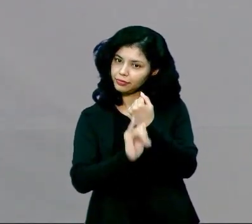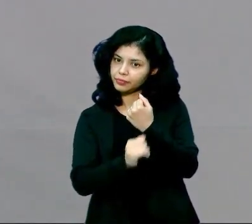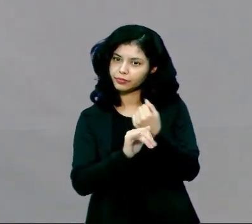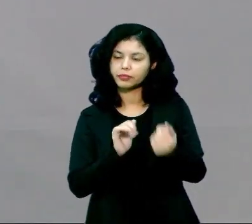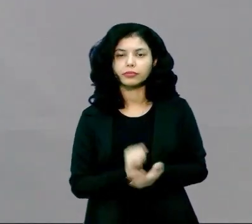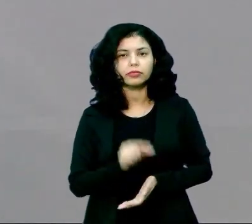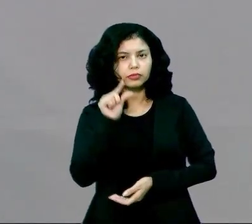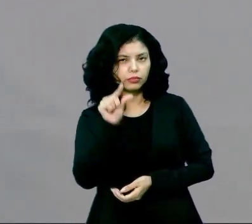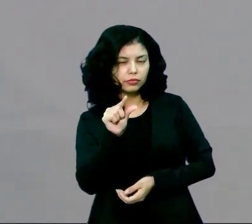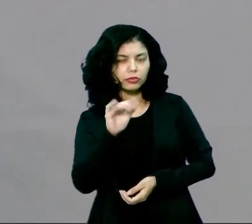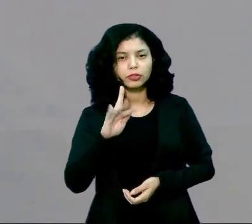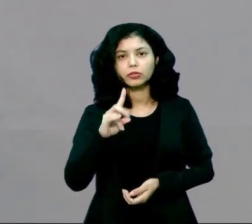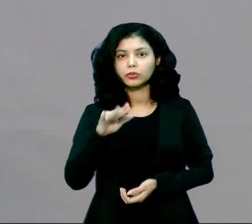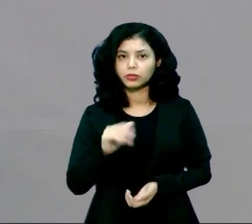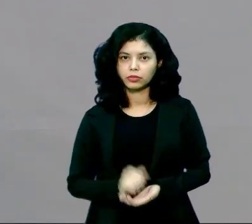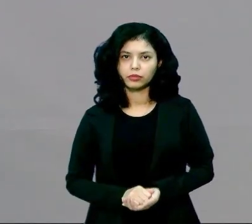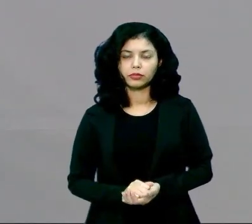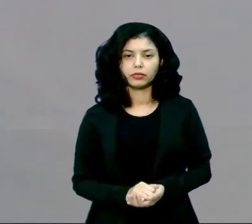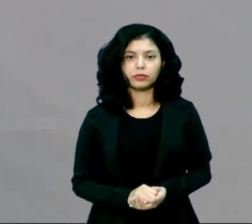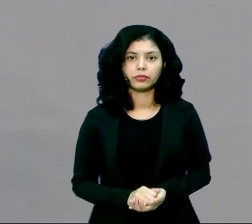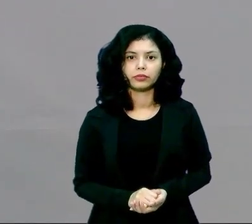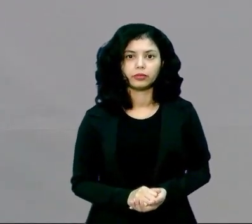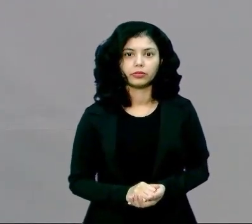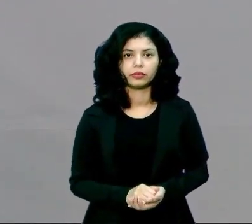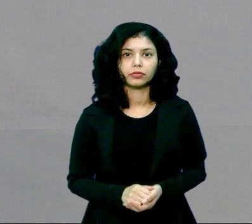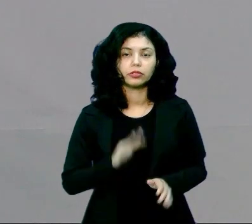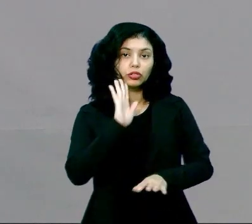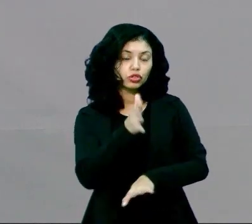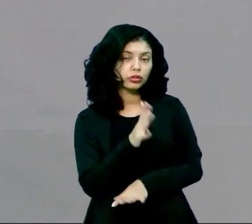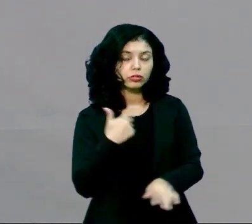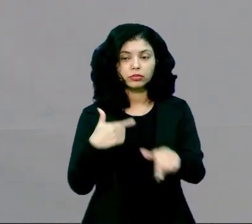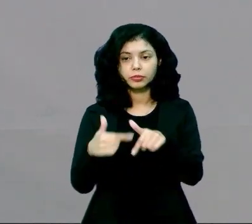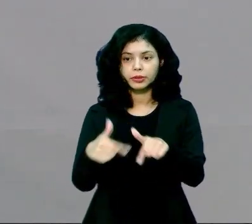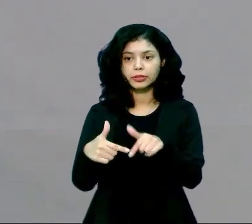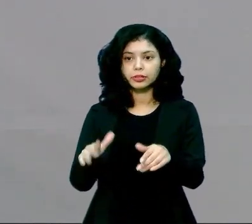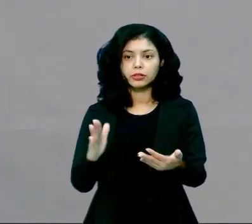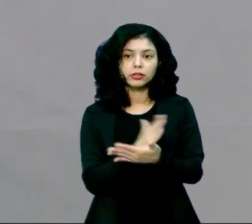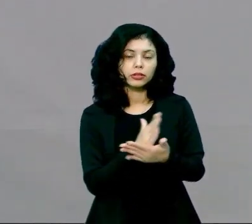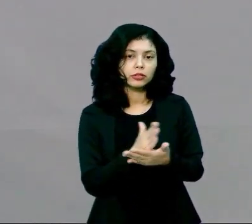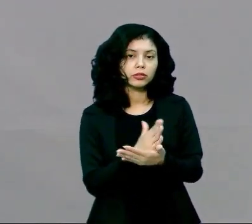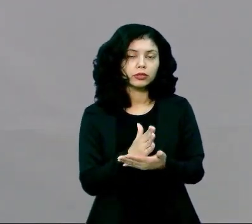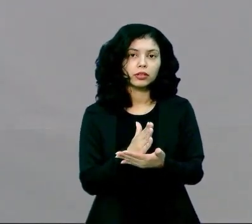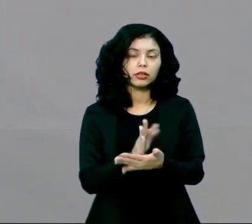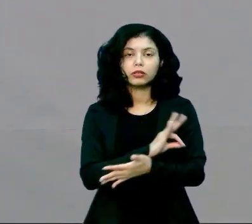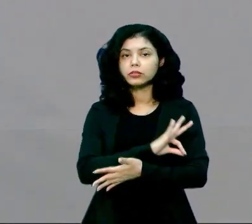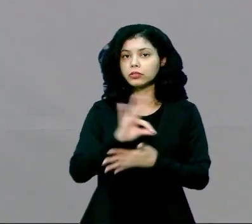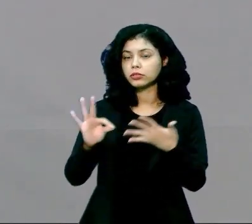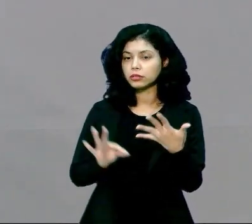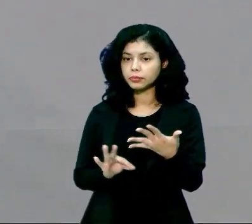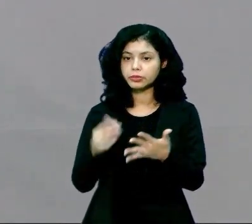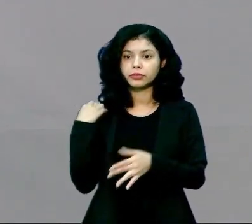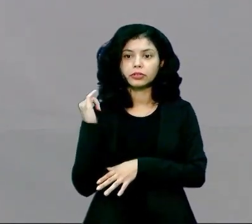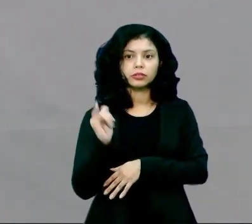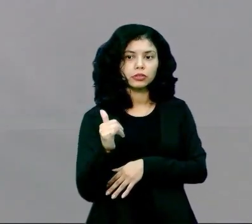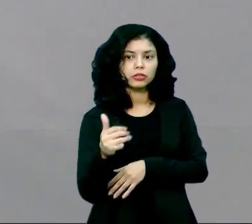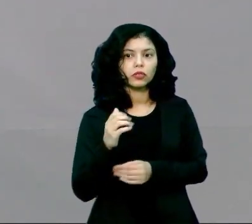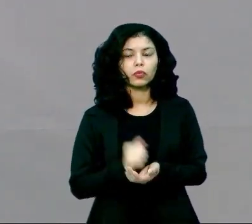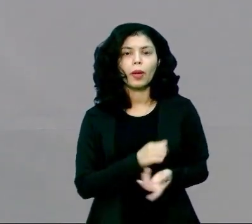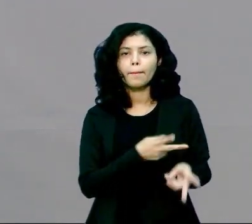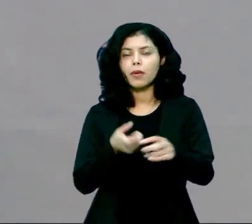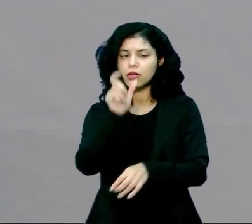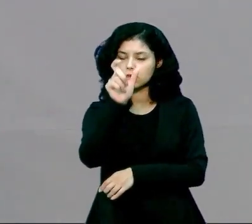Os pequenos contos. Então já tem ali, você trabalha com alguns elementos da narrativa. Pelo